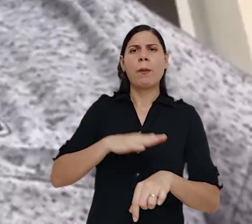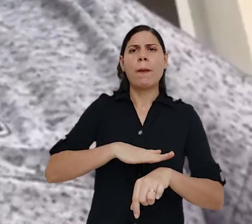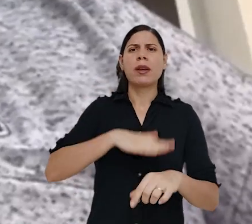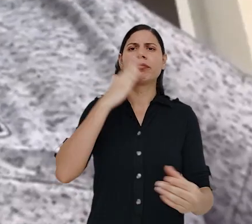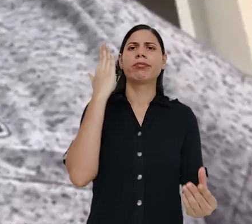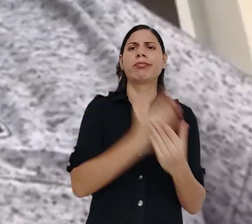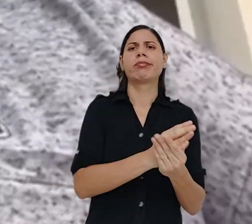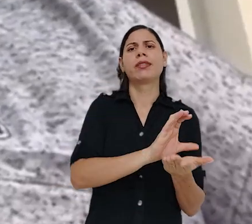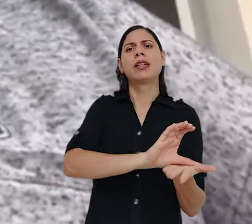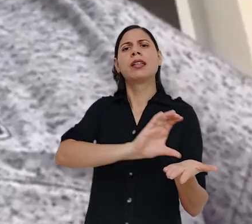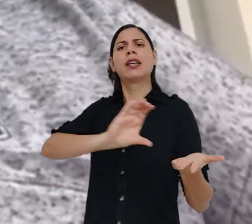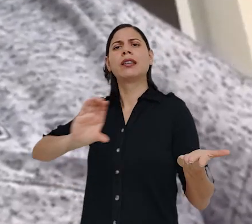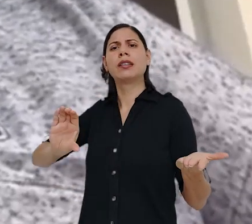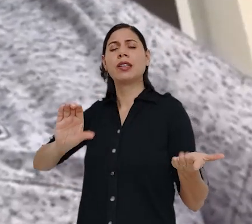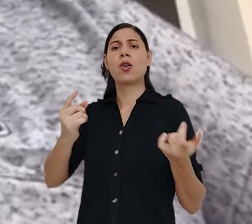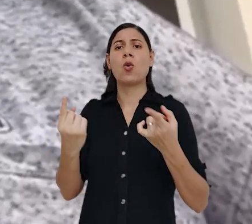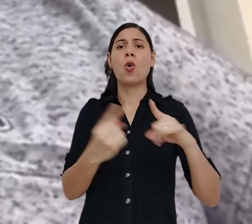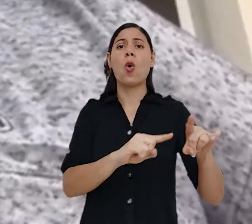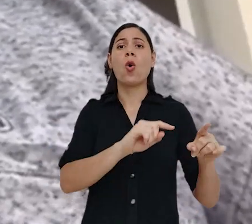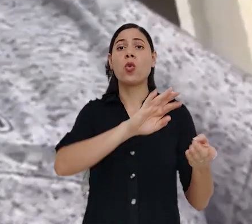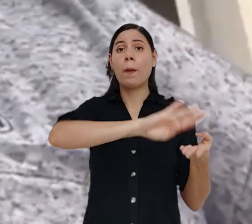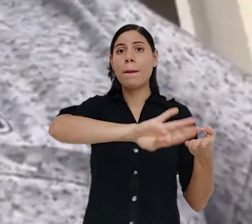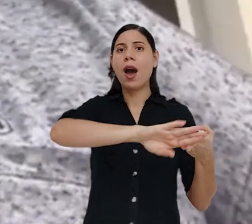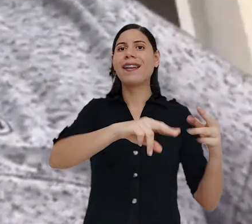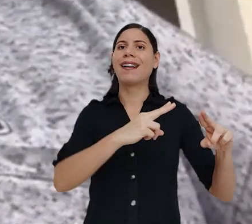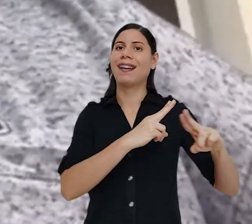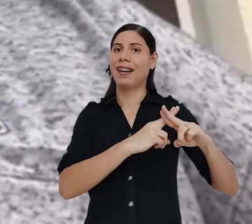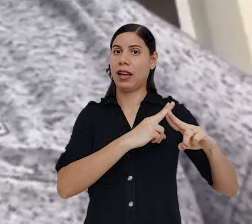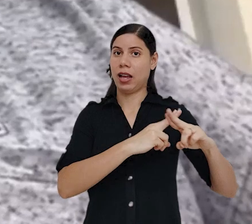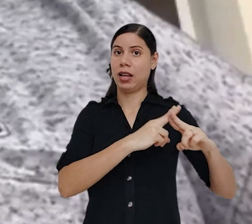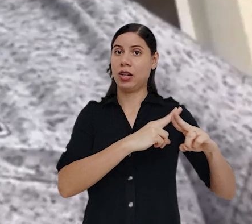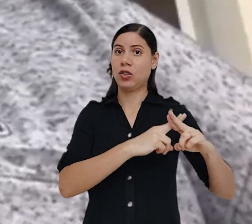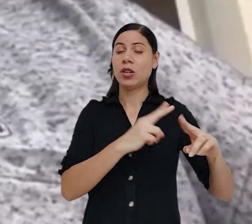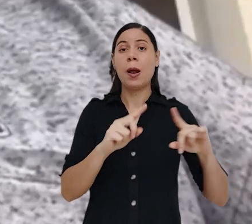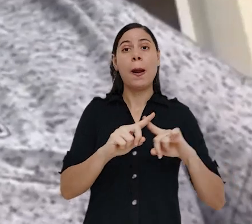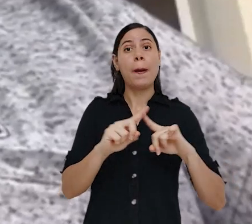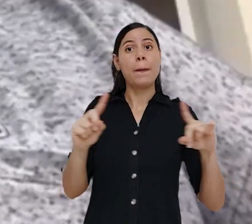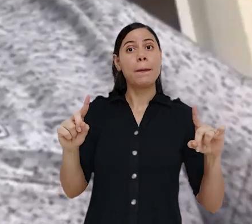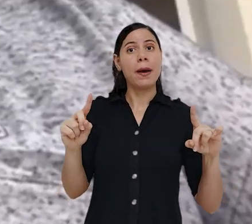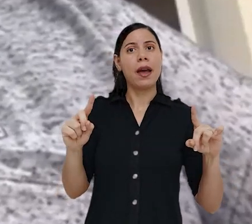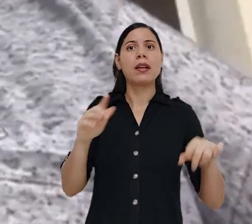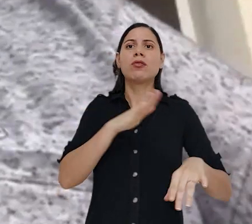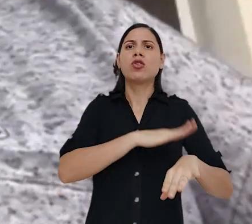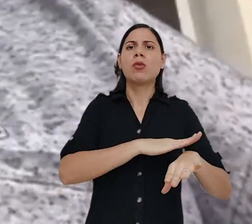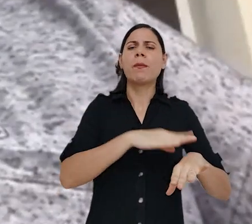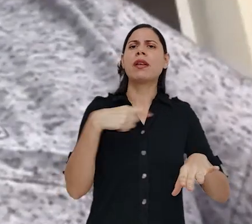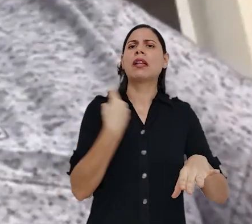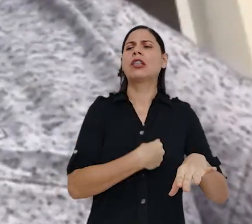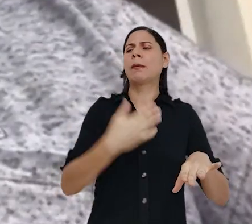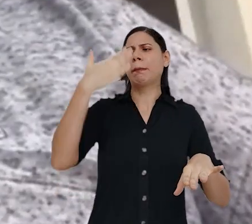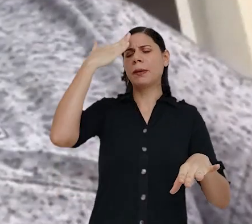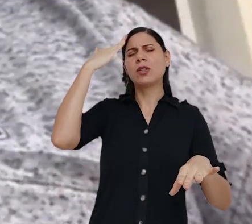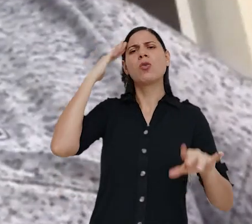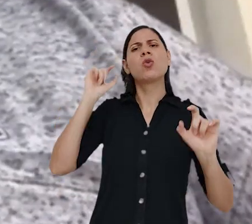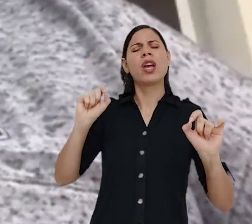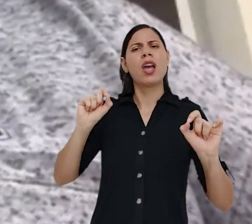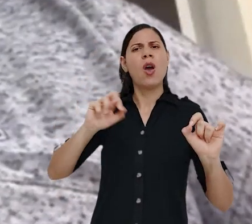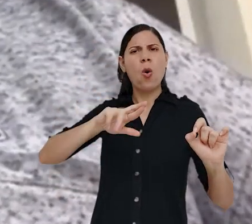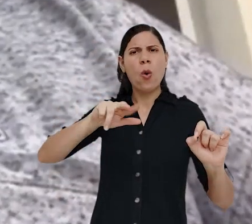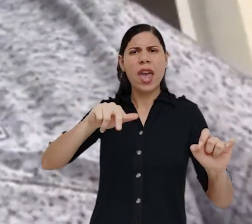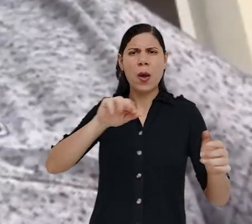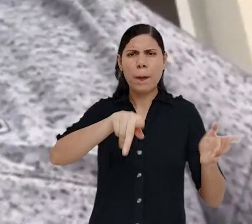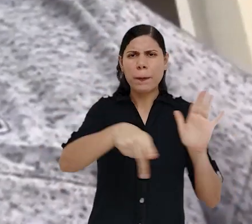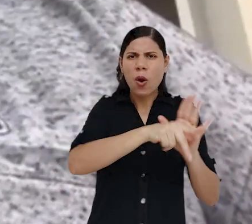de indenização contra a Caixa, né? Então, hoje, naquele momento, a gente entendeu que o erro não era da Caixa, o